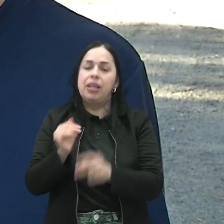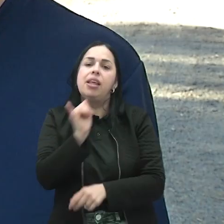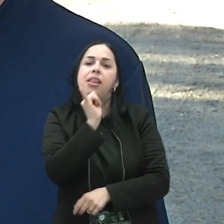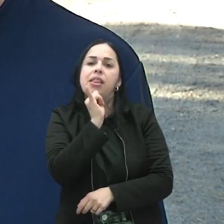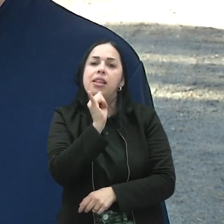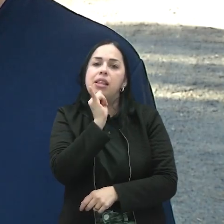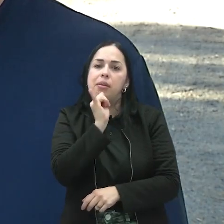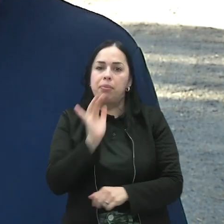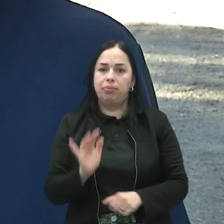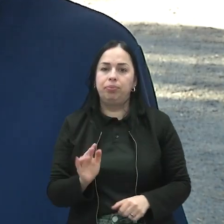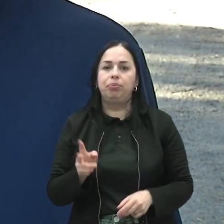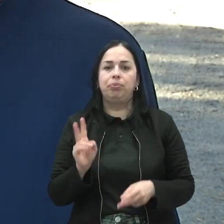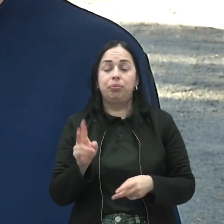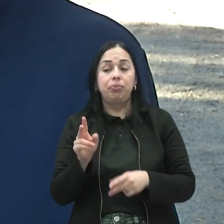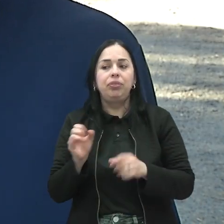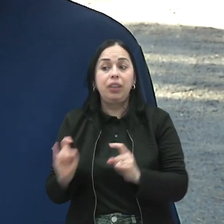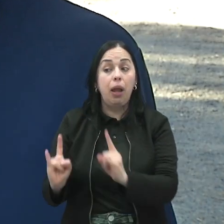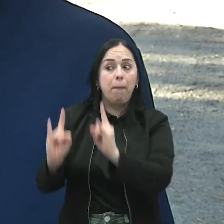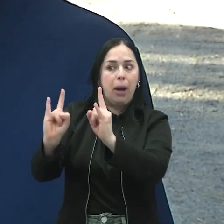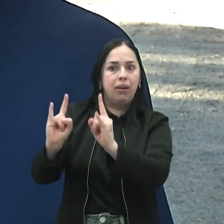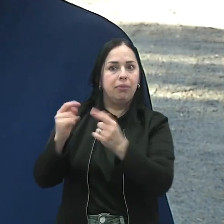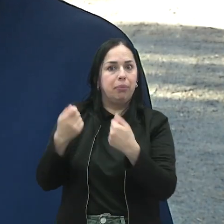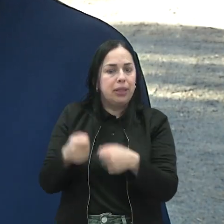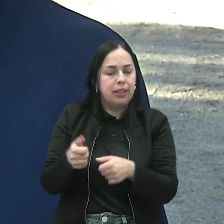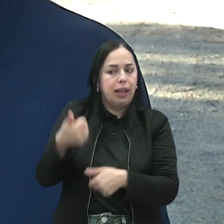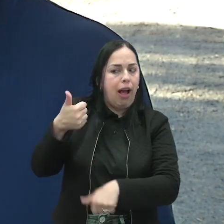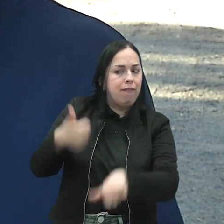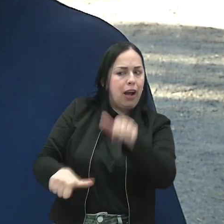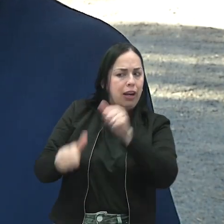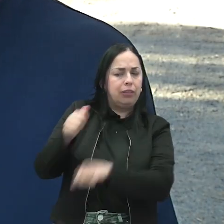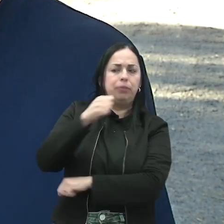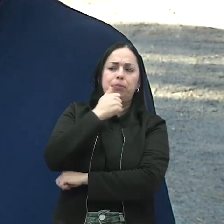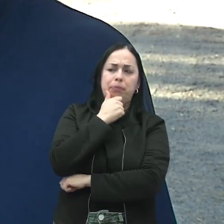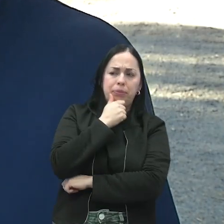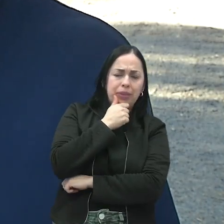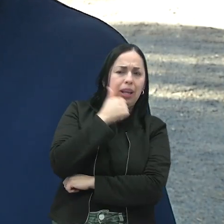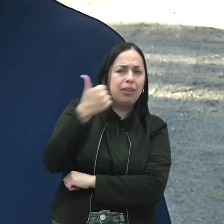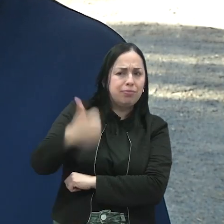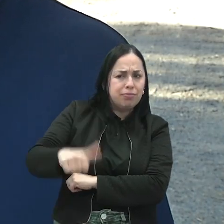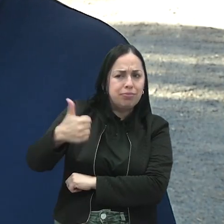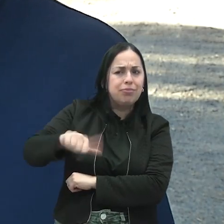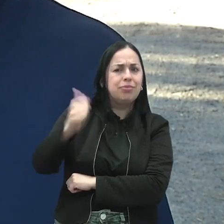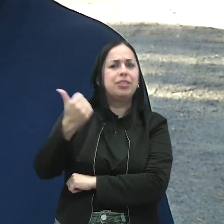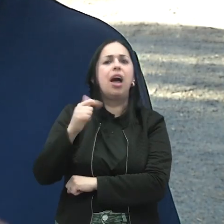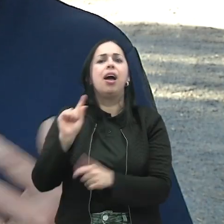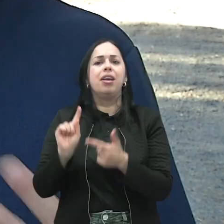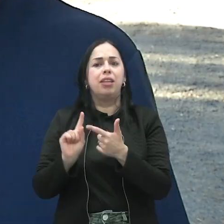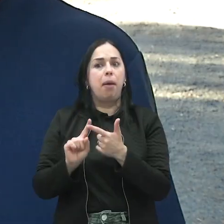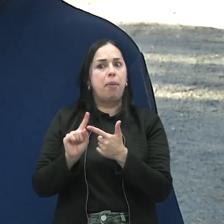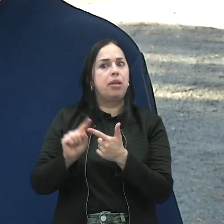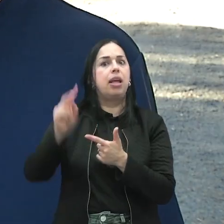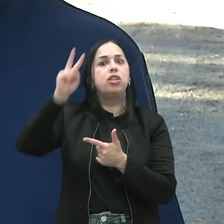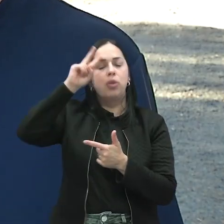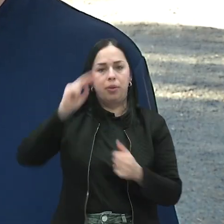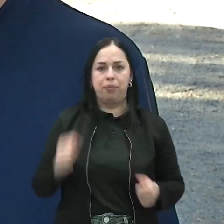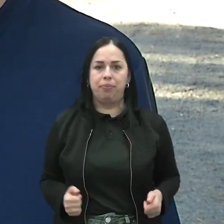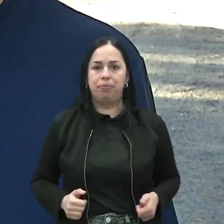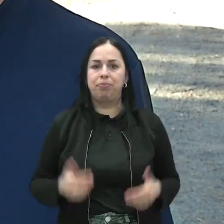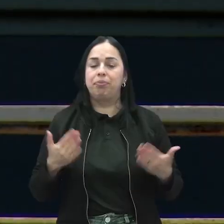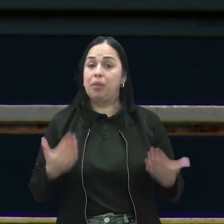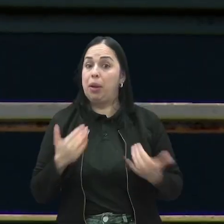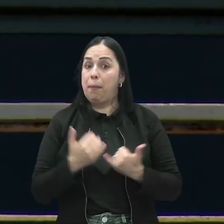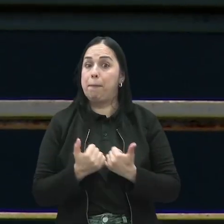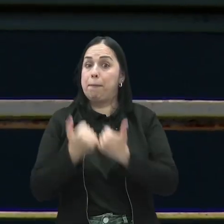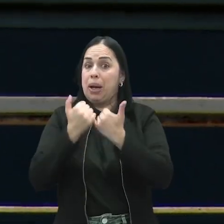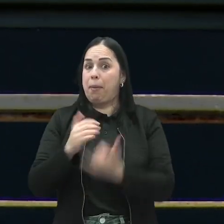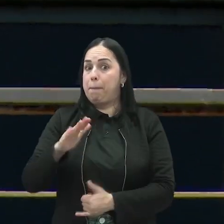pretende preservar. Por exemplo, se for um bem arquitetônico, a gente faz uma avaliação arquitetônica dele, faz uma avaliação histórica.